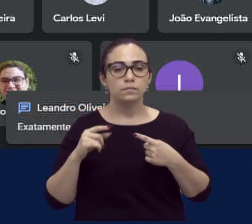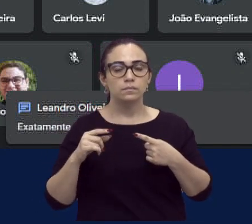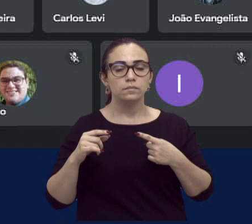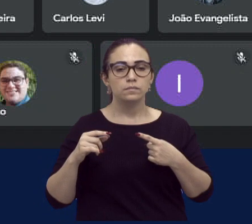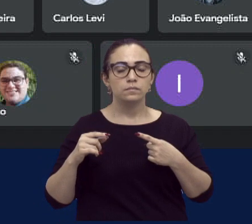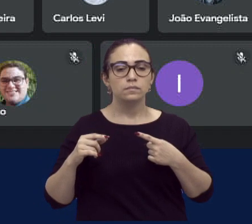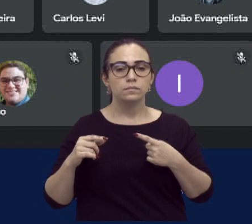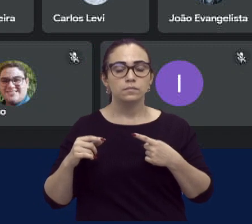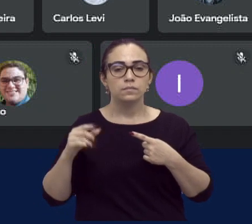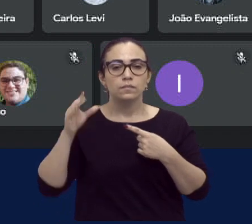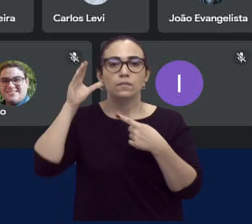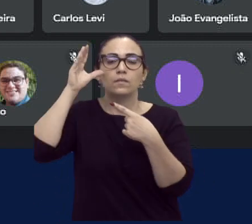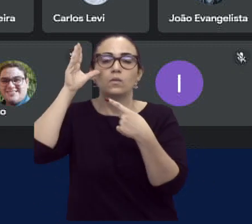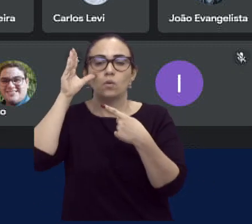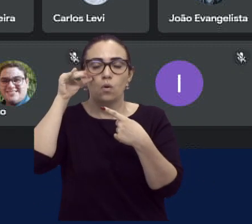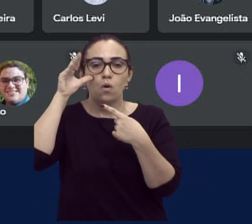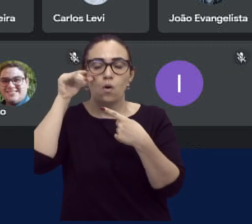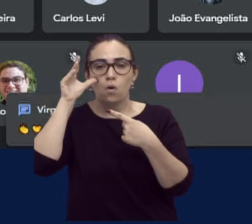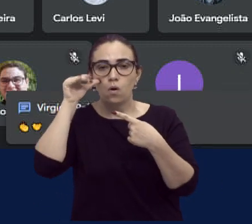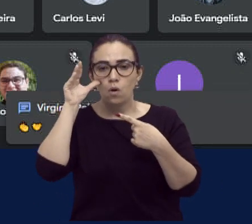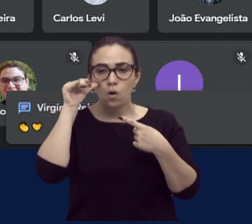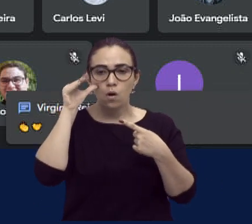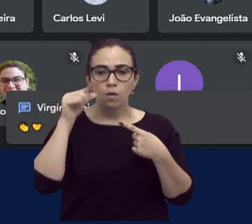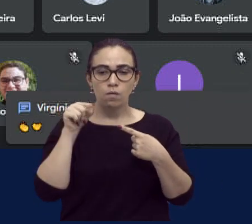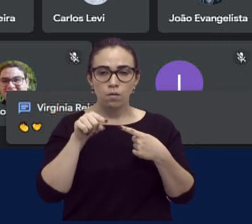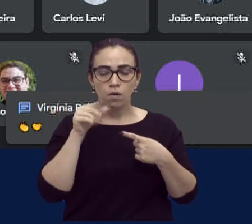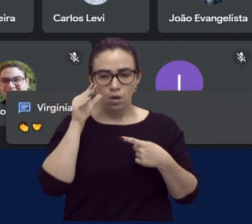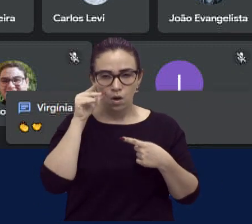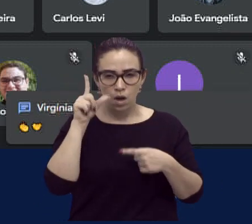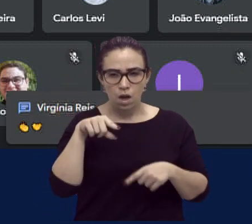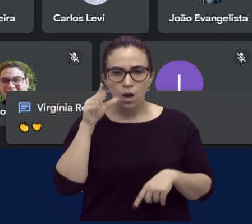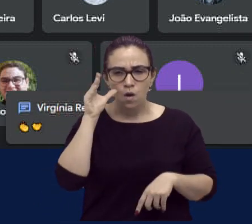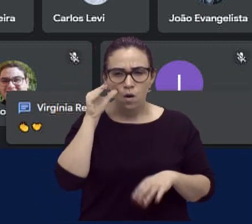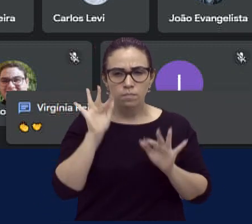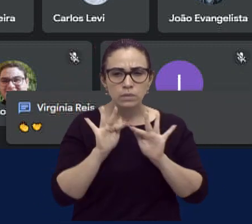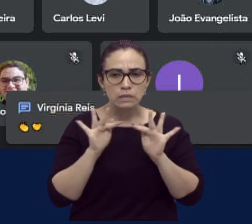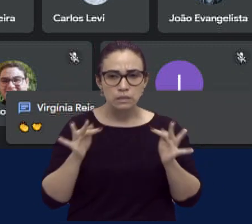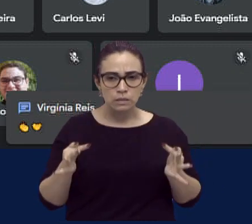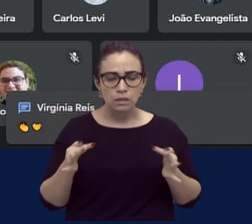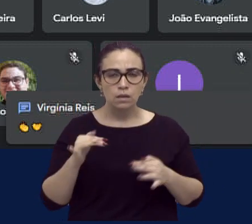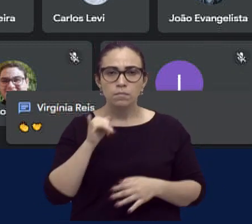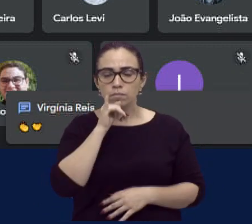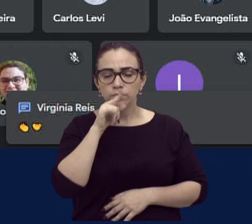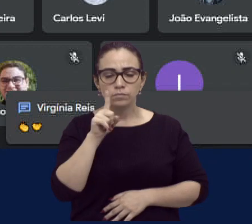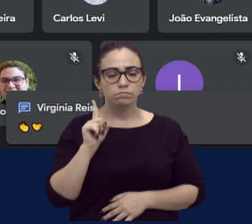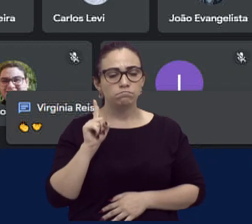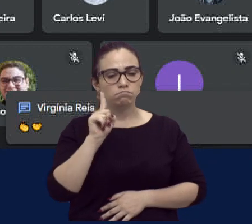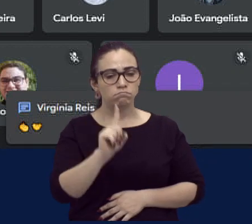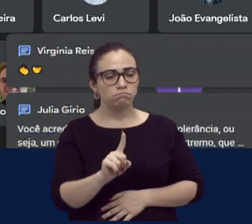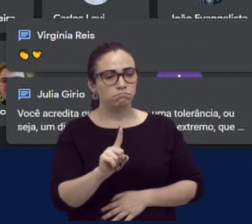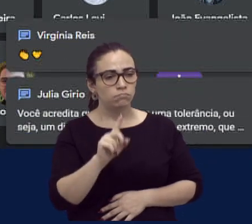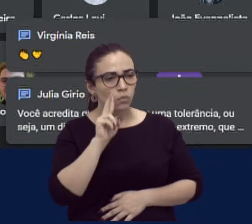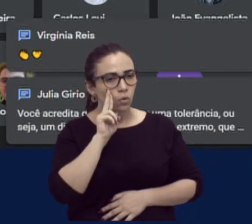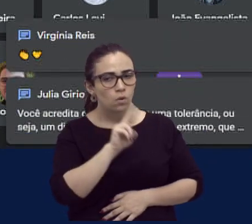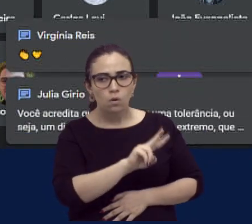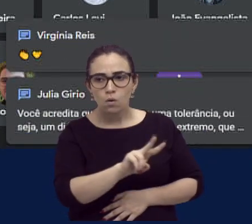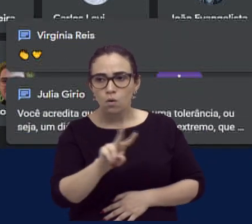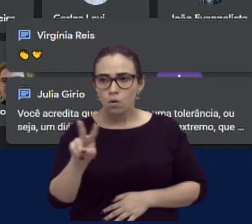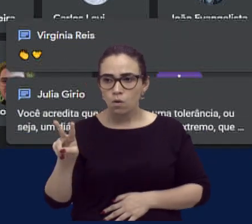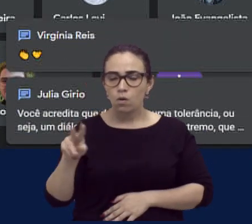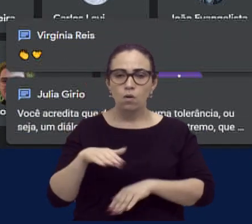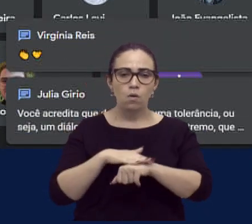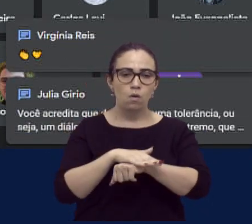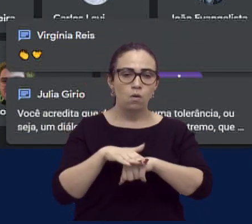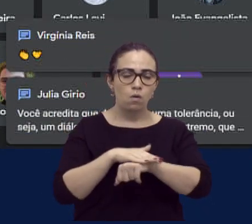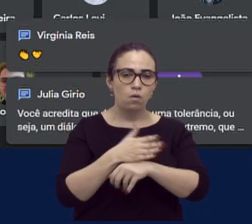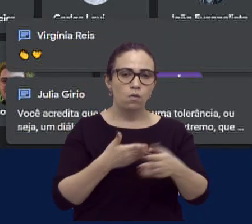observação. Mas não é uma observação simples, não é eu chegar num espaço, chegar e olhar para todo mundo e conversar com todo